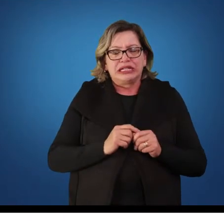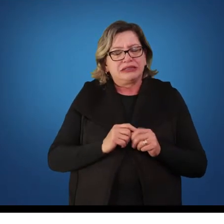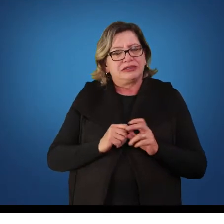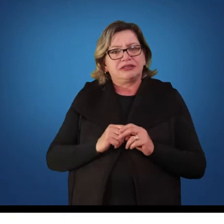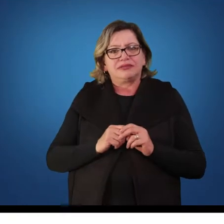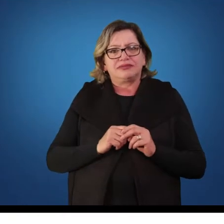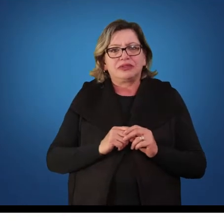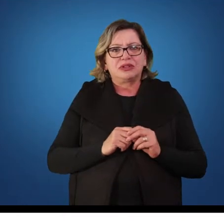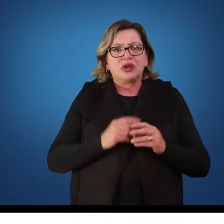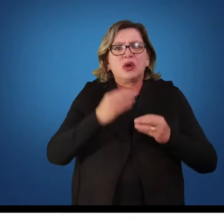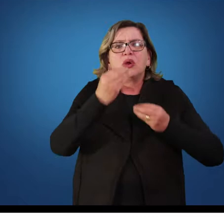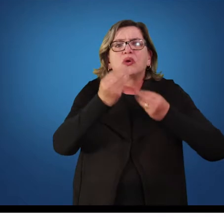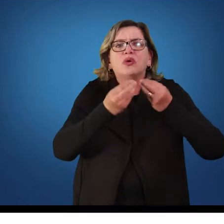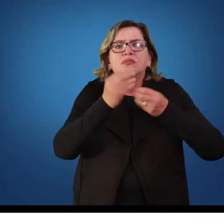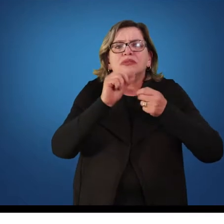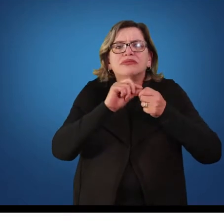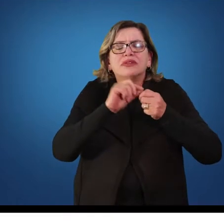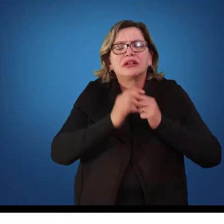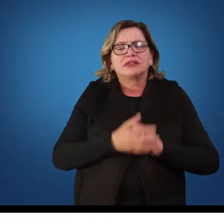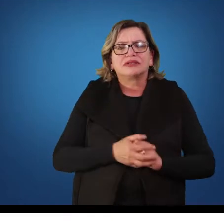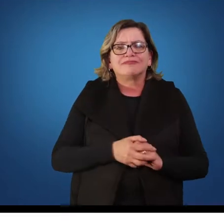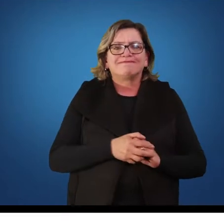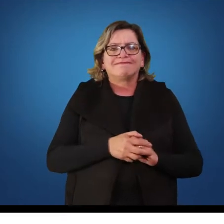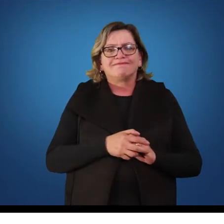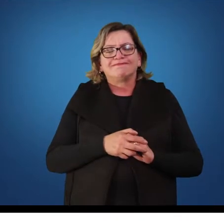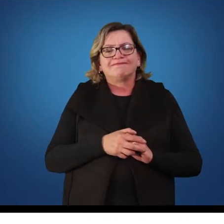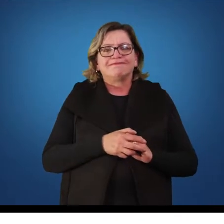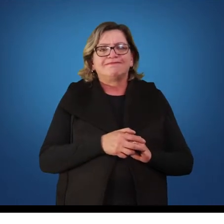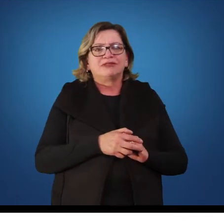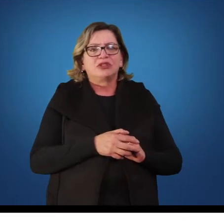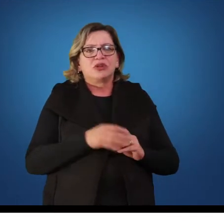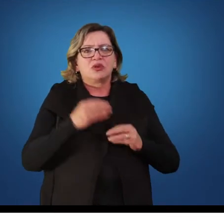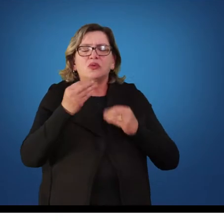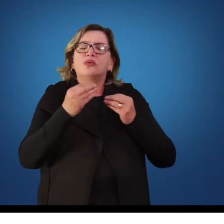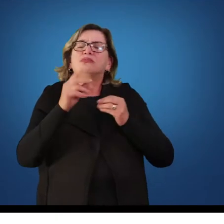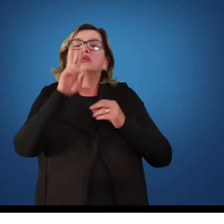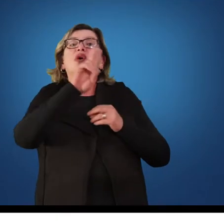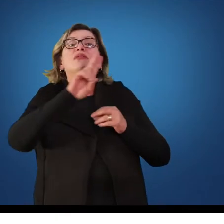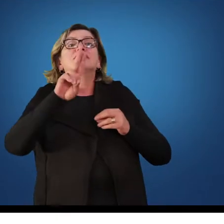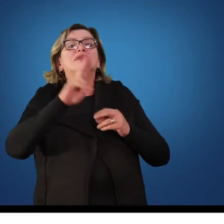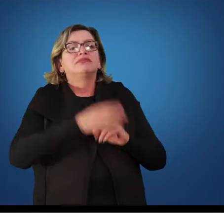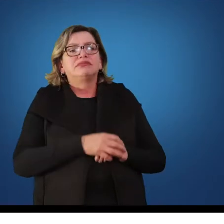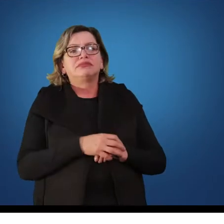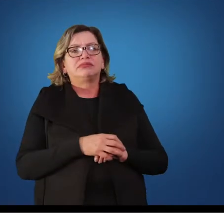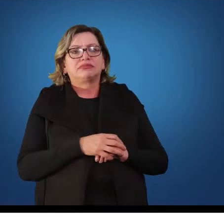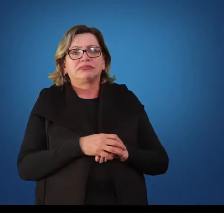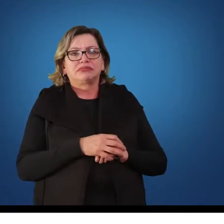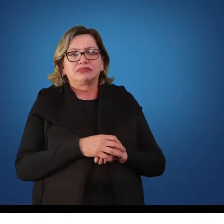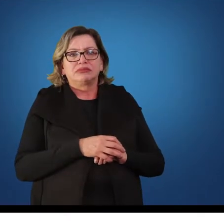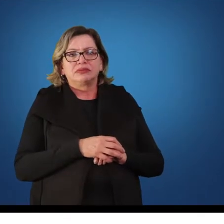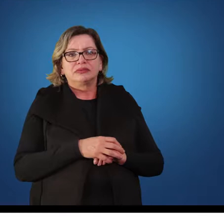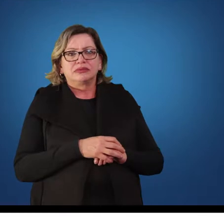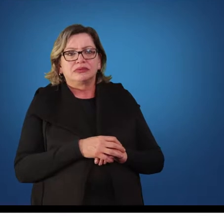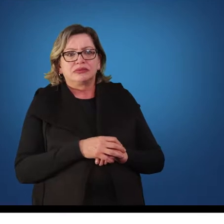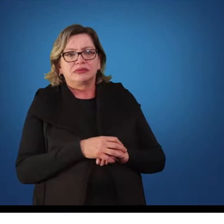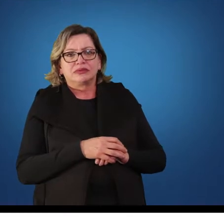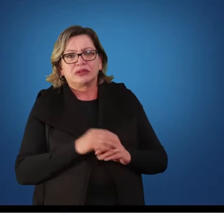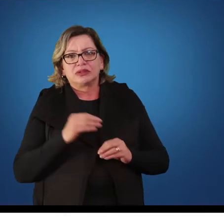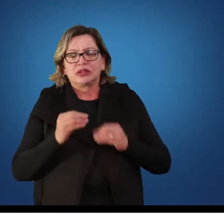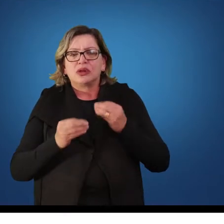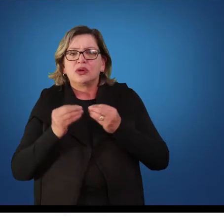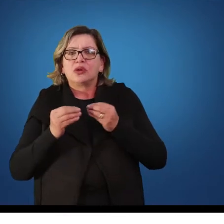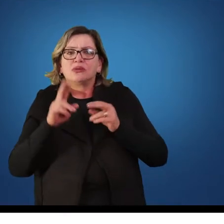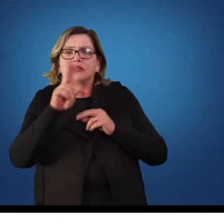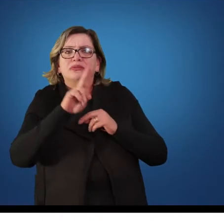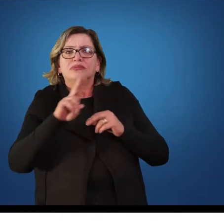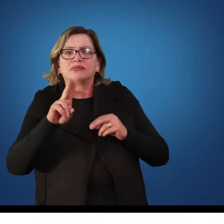como é feito como é o nome que fundamento é o deslocamento da bola